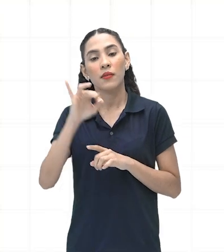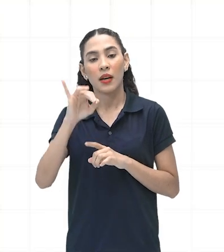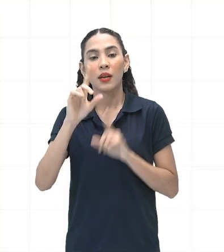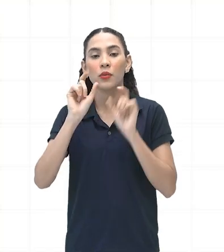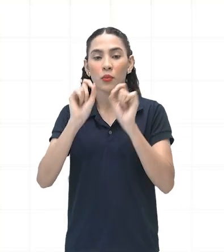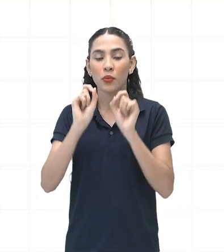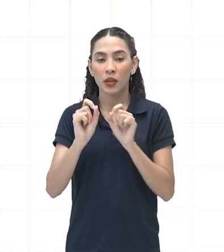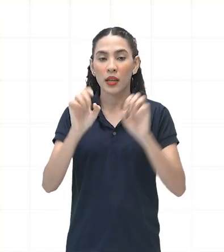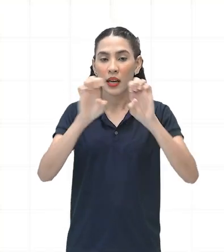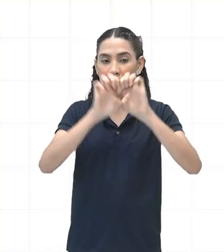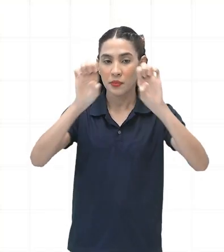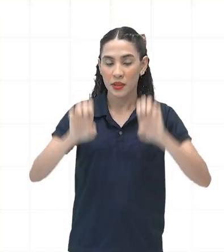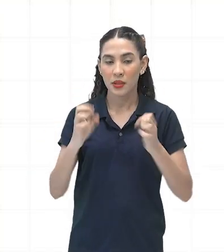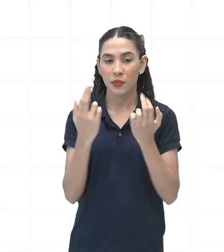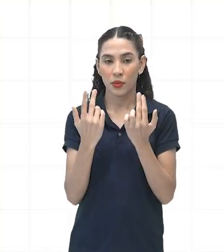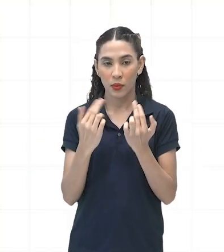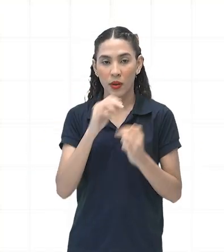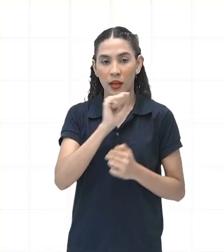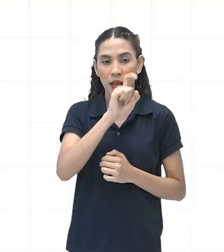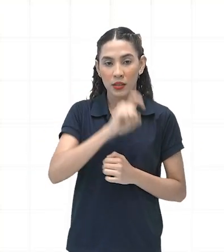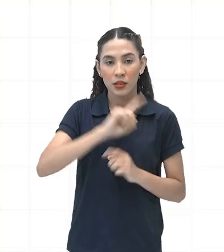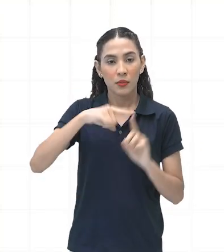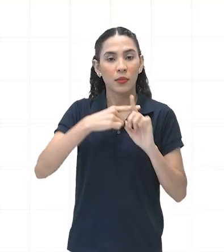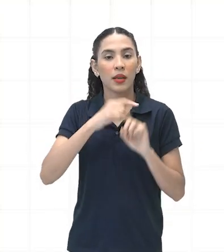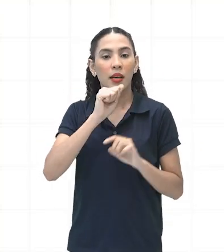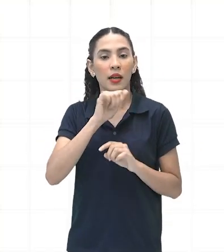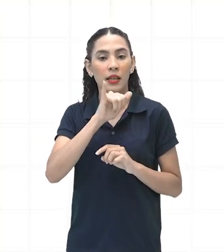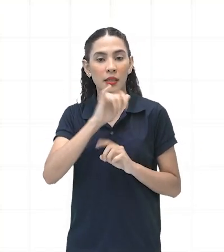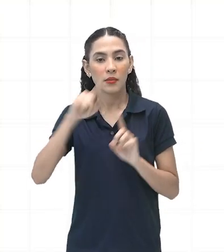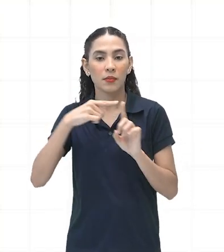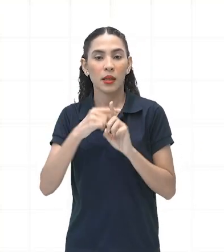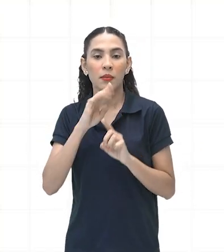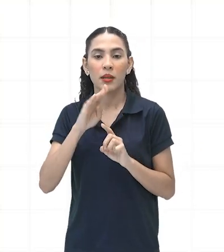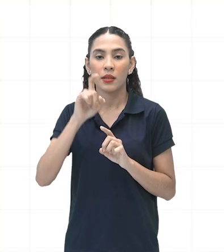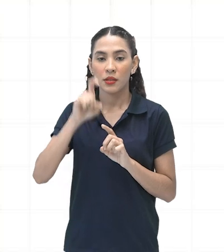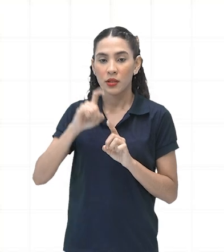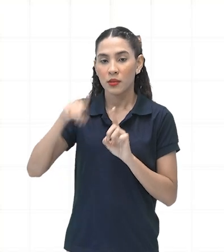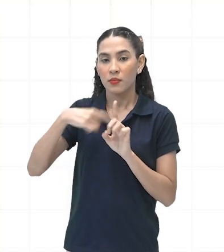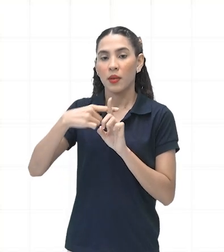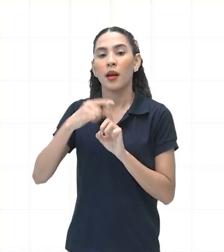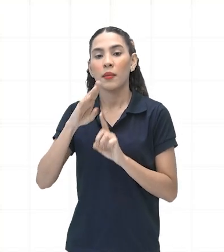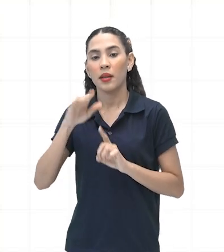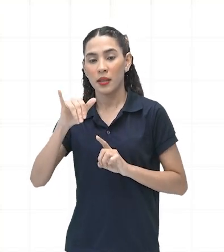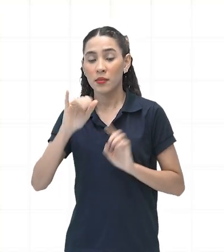ser exatamente igual a AX mais AY mais BX mais BY.